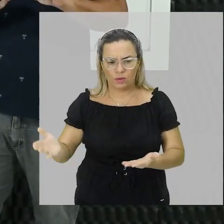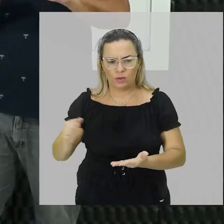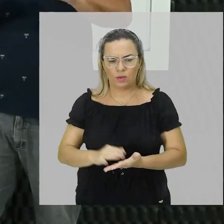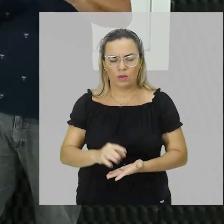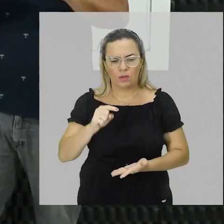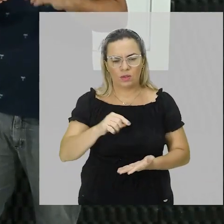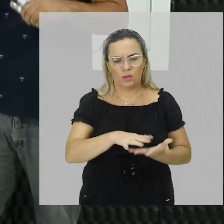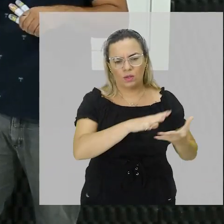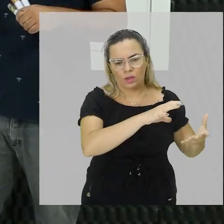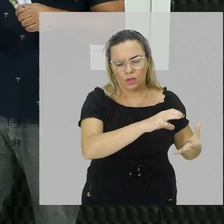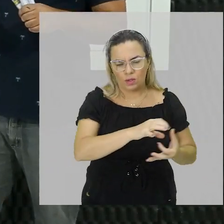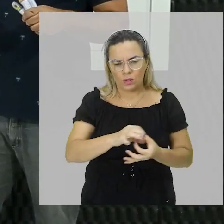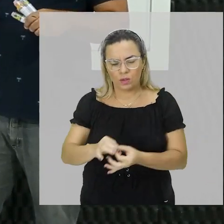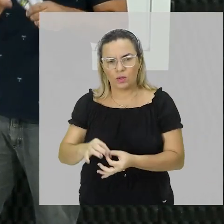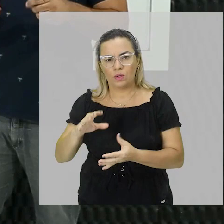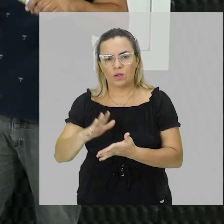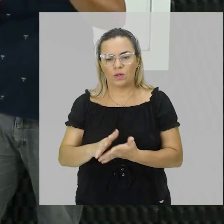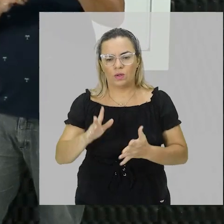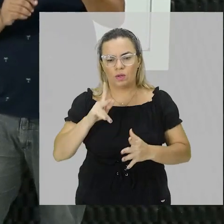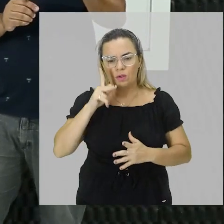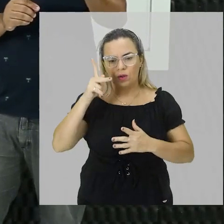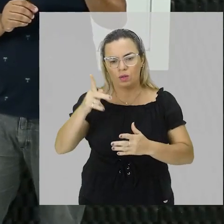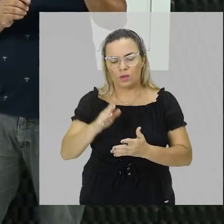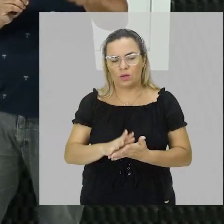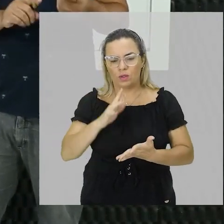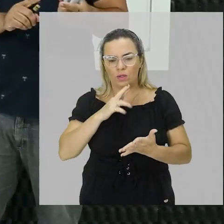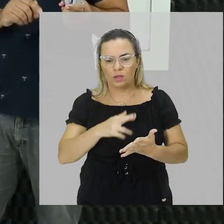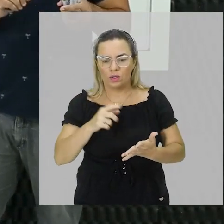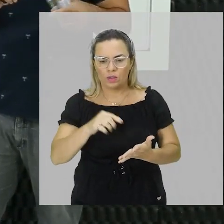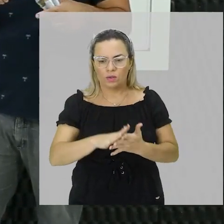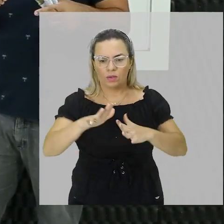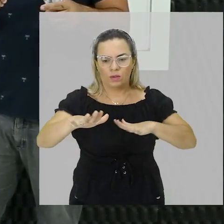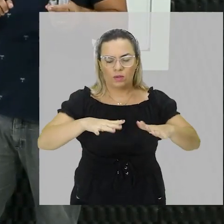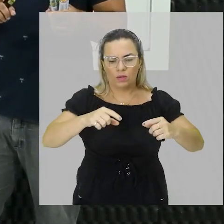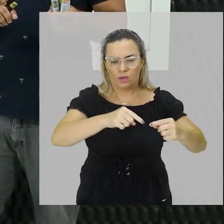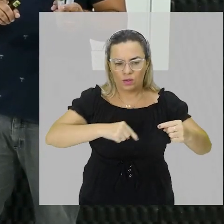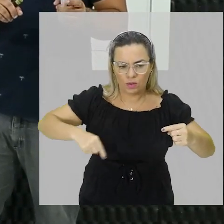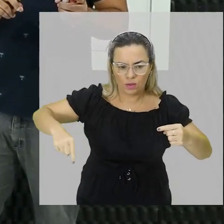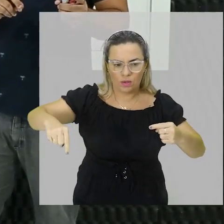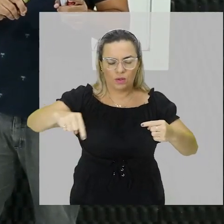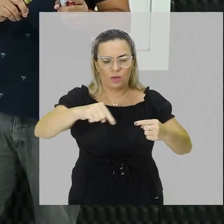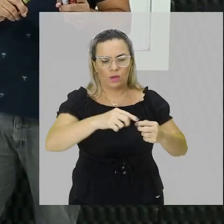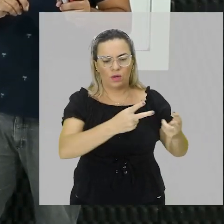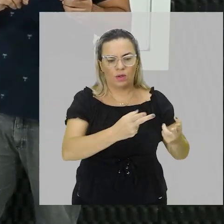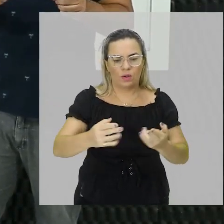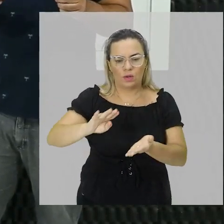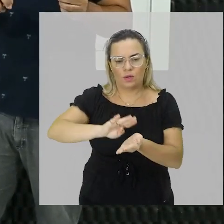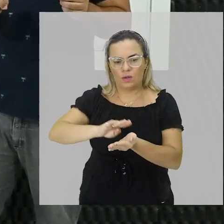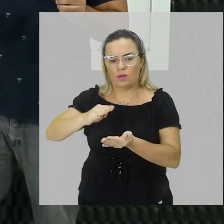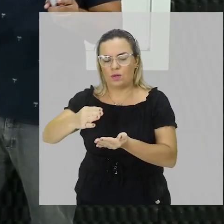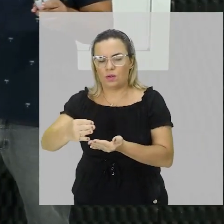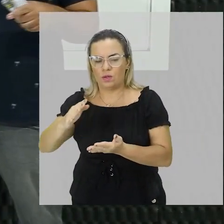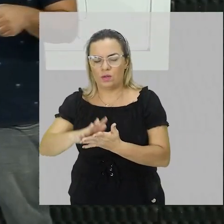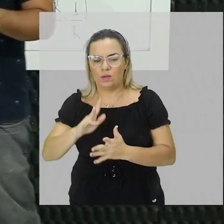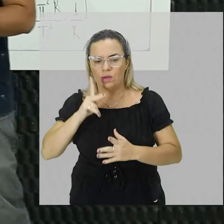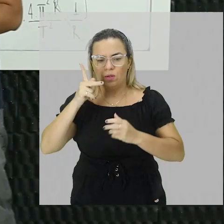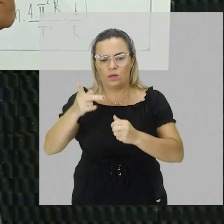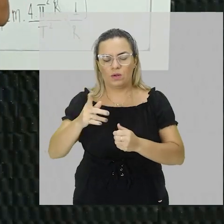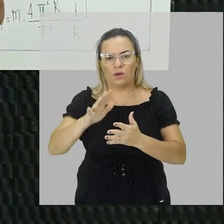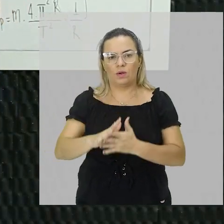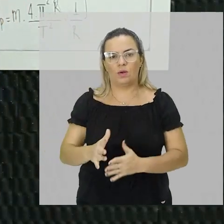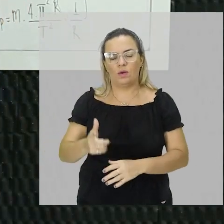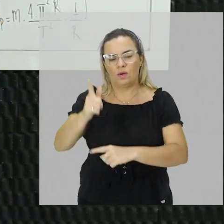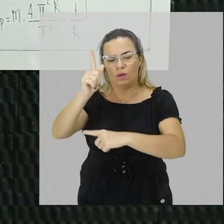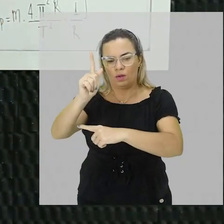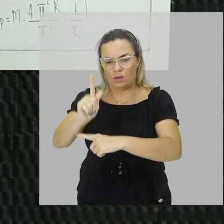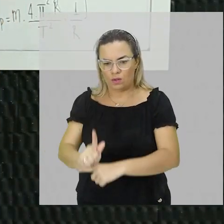situação, considere que a força resultante, devido ao movimento circular, é igual à magnitude, né? Em magnitude, a força